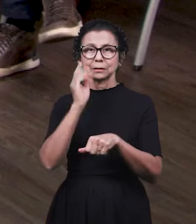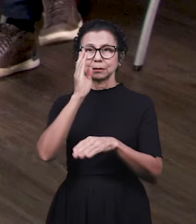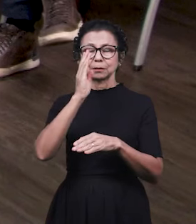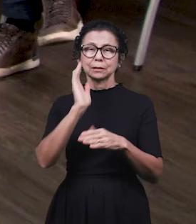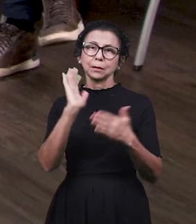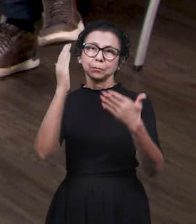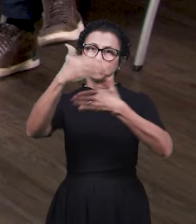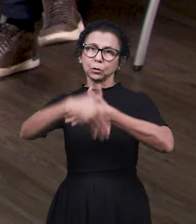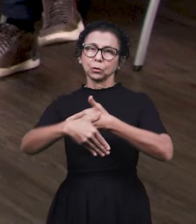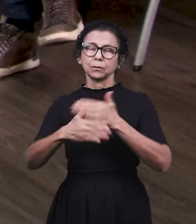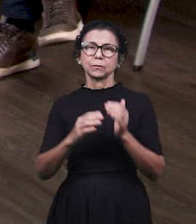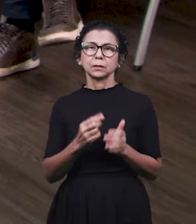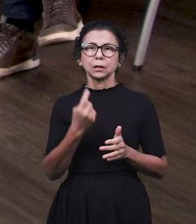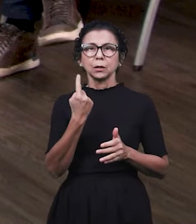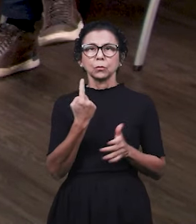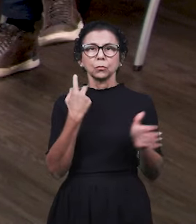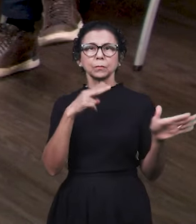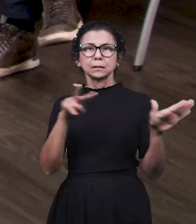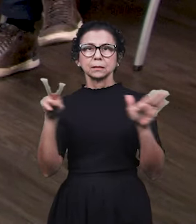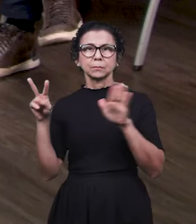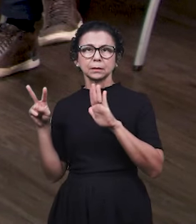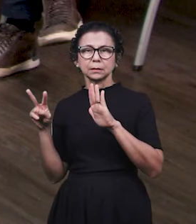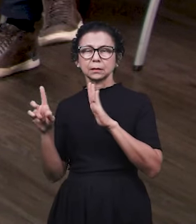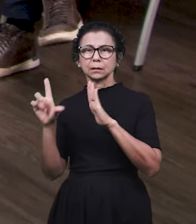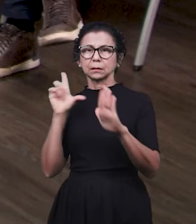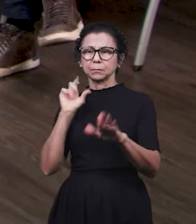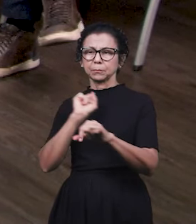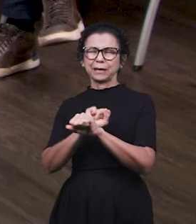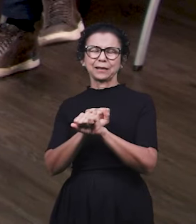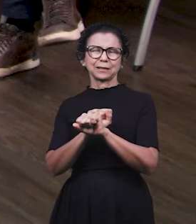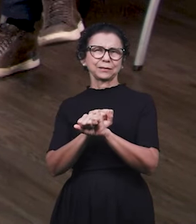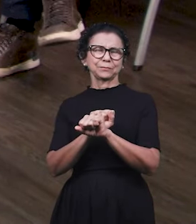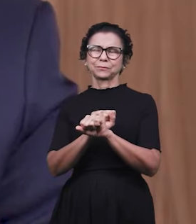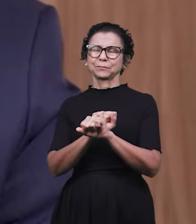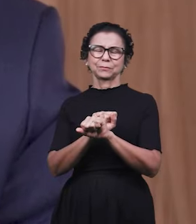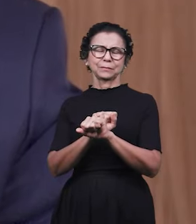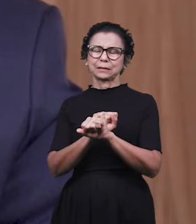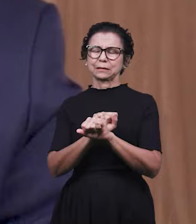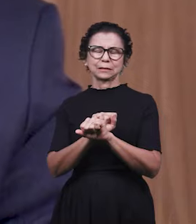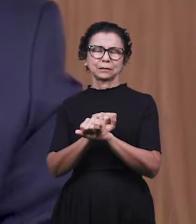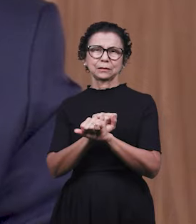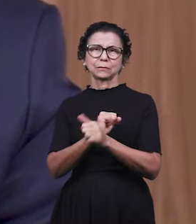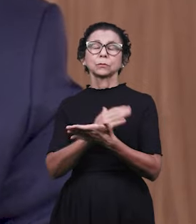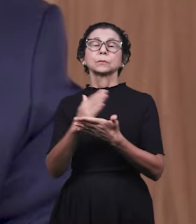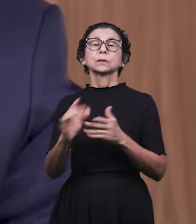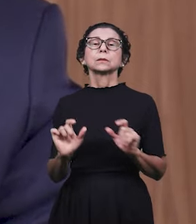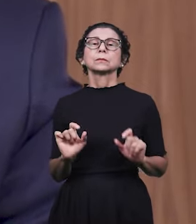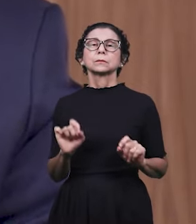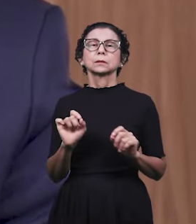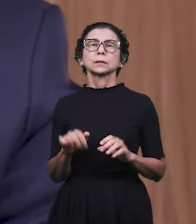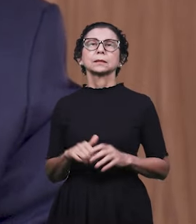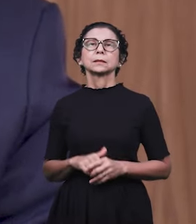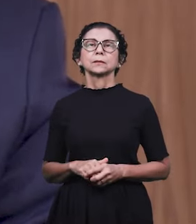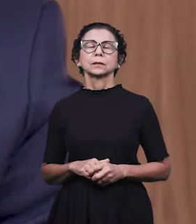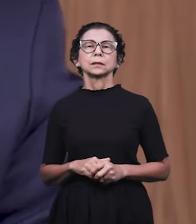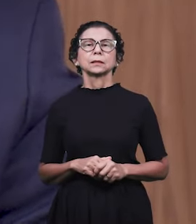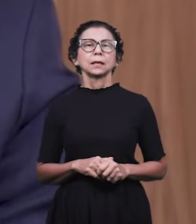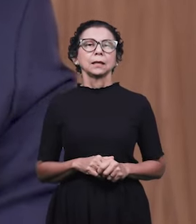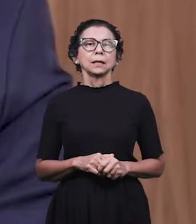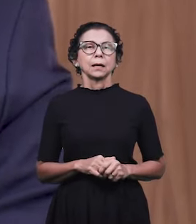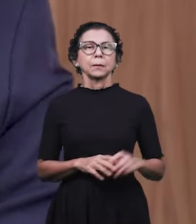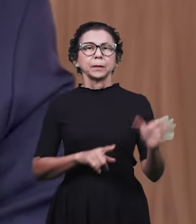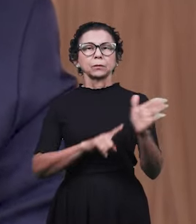semana antes, você para de ver conteúdo, vai parar de ver os conteúdos ali. Você vai começar a fazer o quê? Você vai começar a fazer questões.